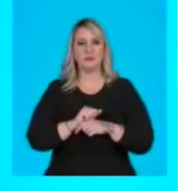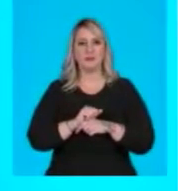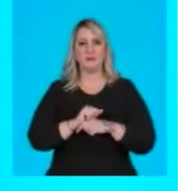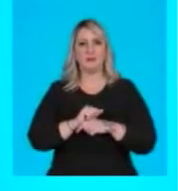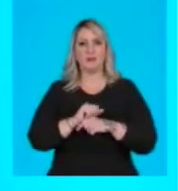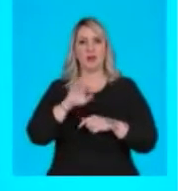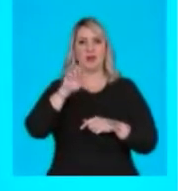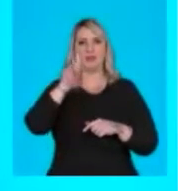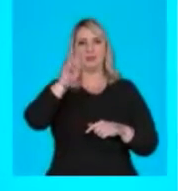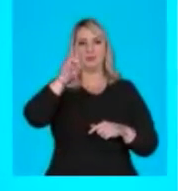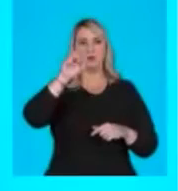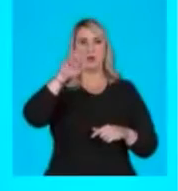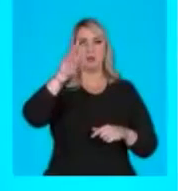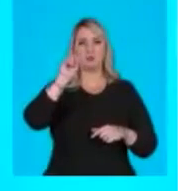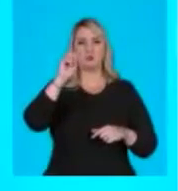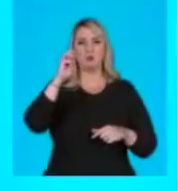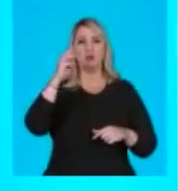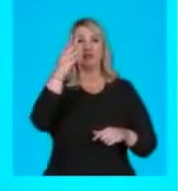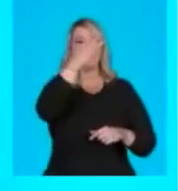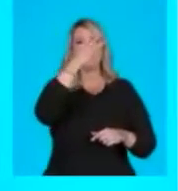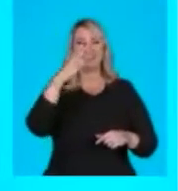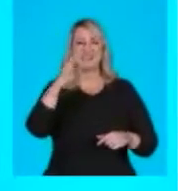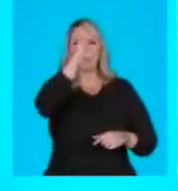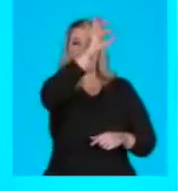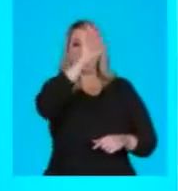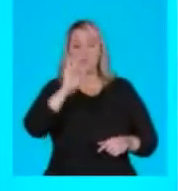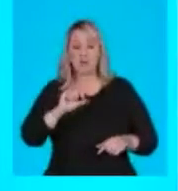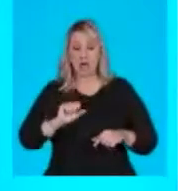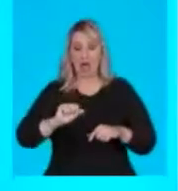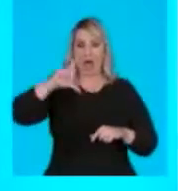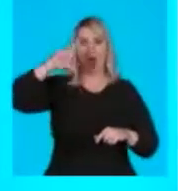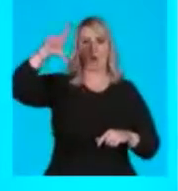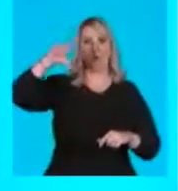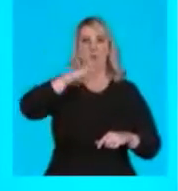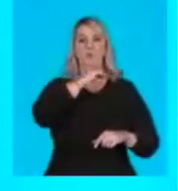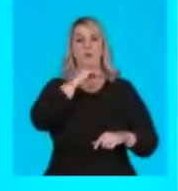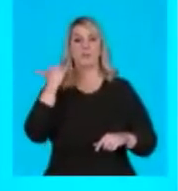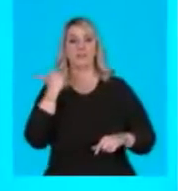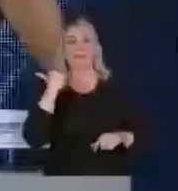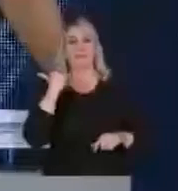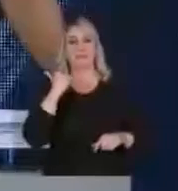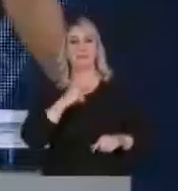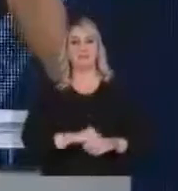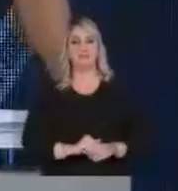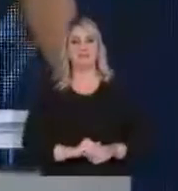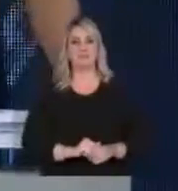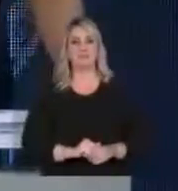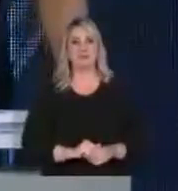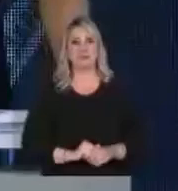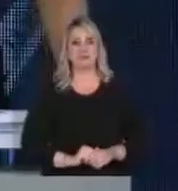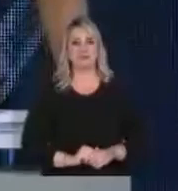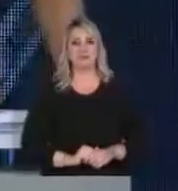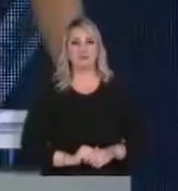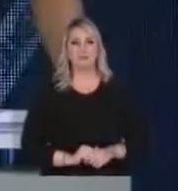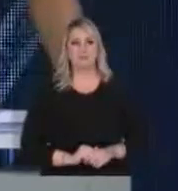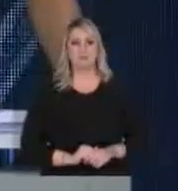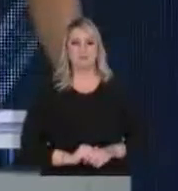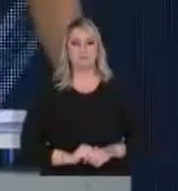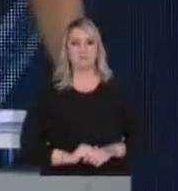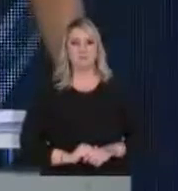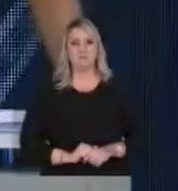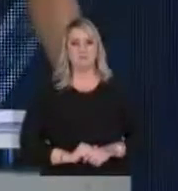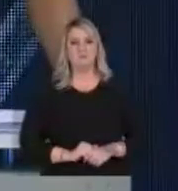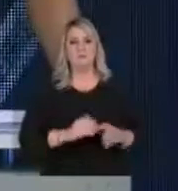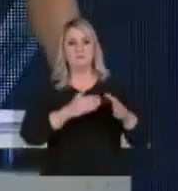eduardo punch de 33% aumentou o número de mortalidade candidato seu tempo